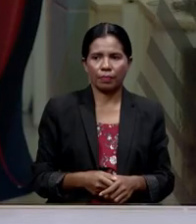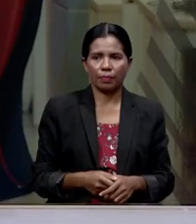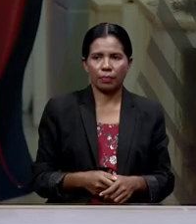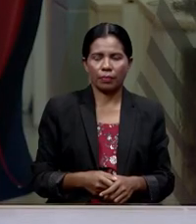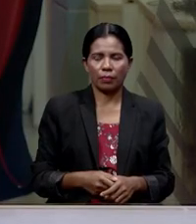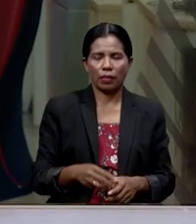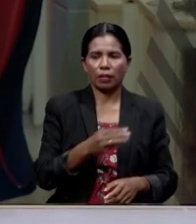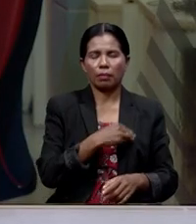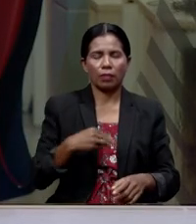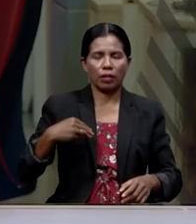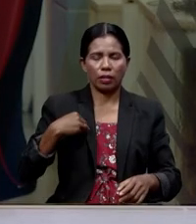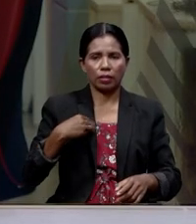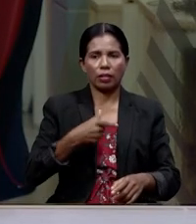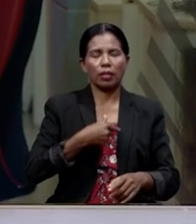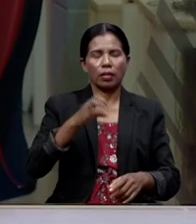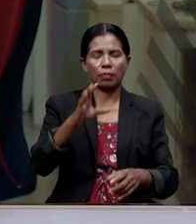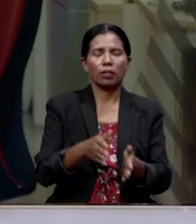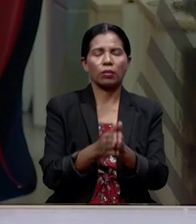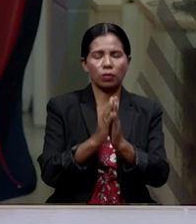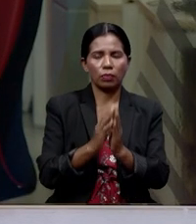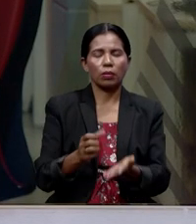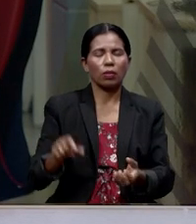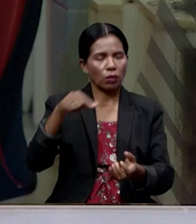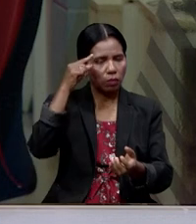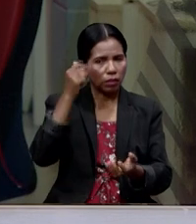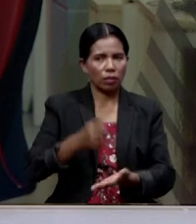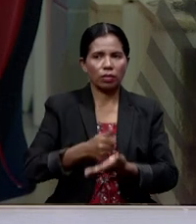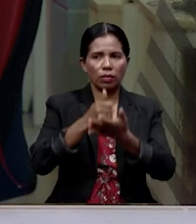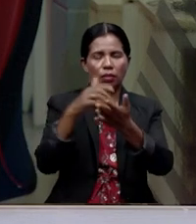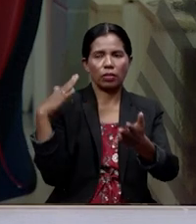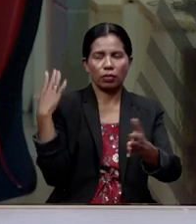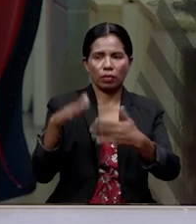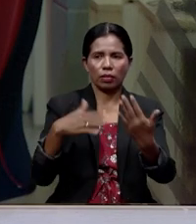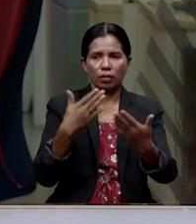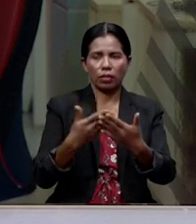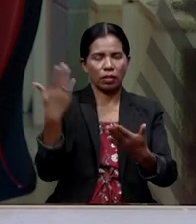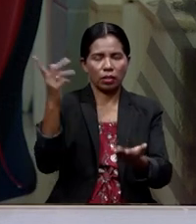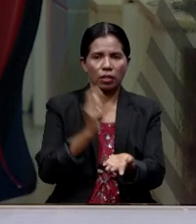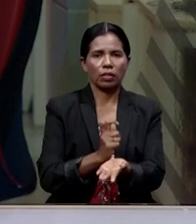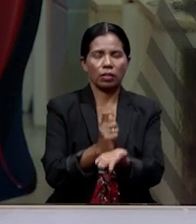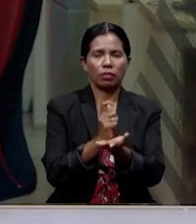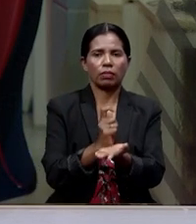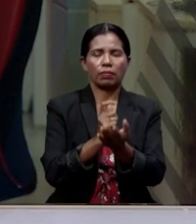Madre Guilhermina, justo gobierno a tu apoya Sira o discapacita joven Sira y Atauro.